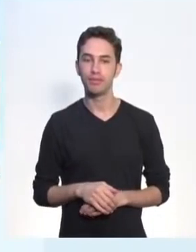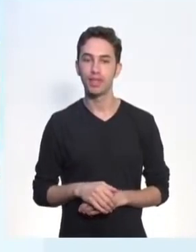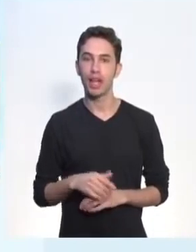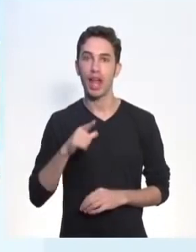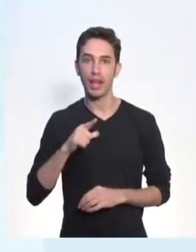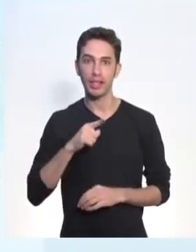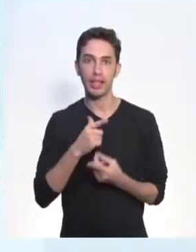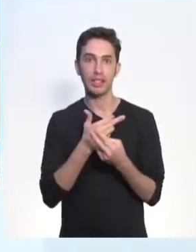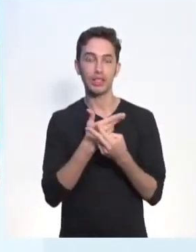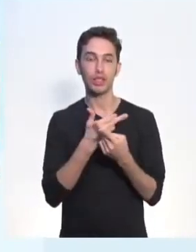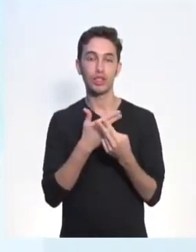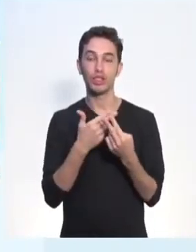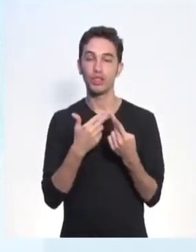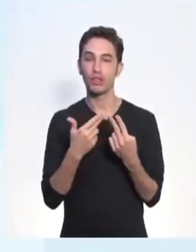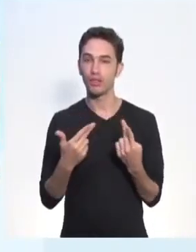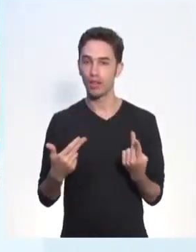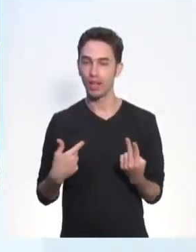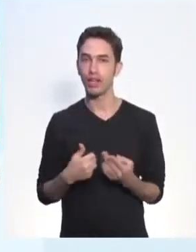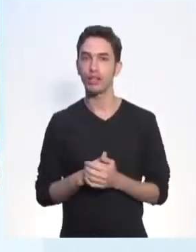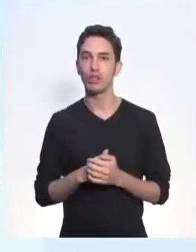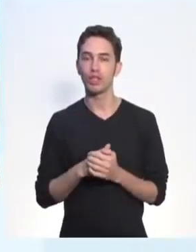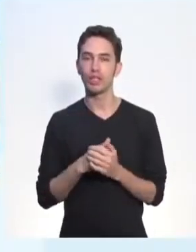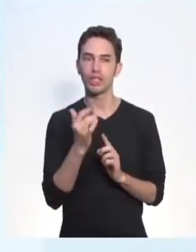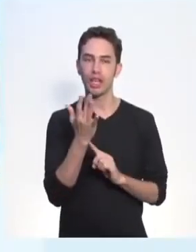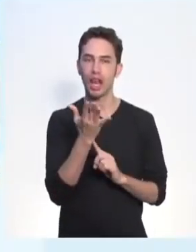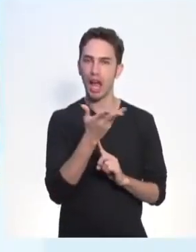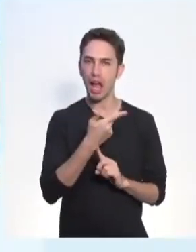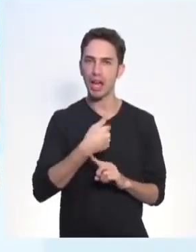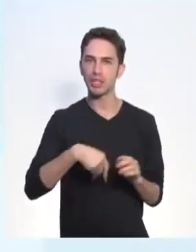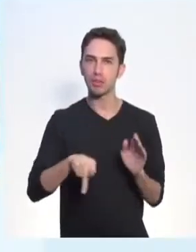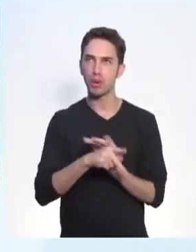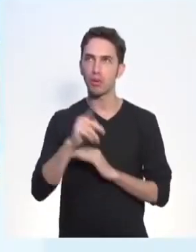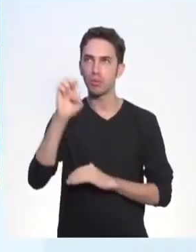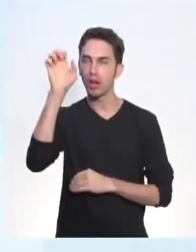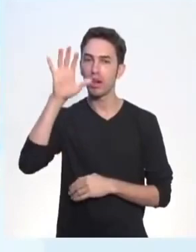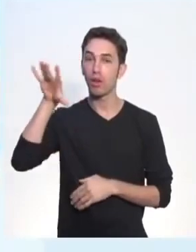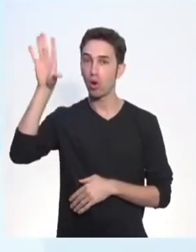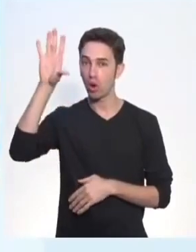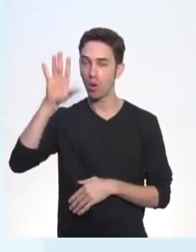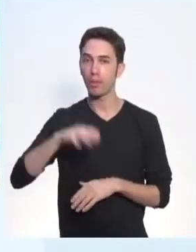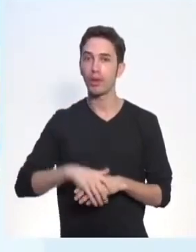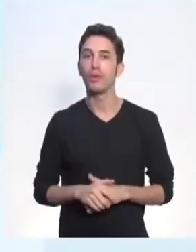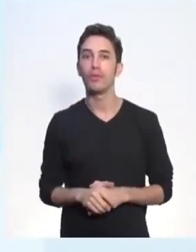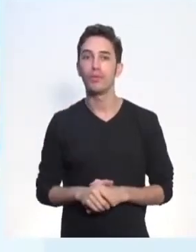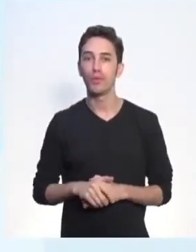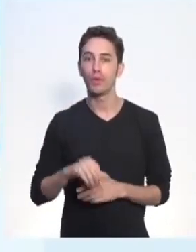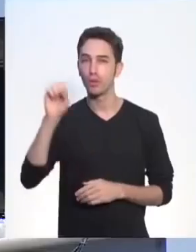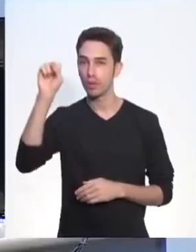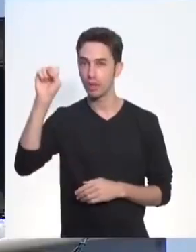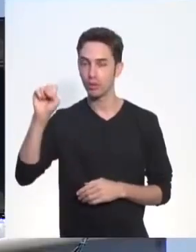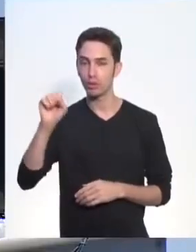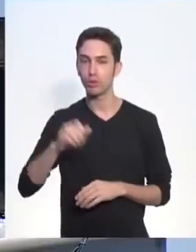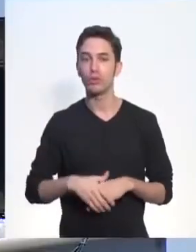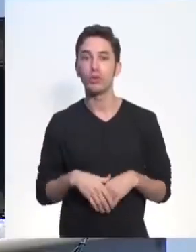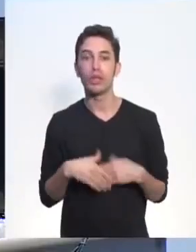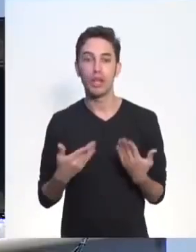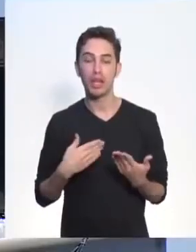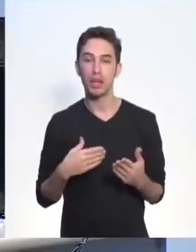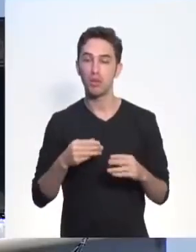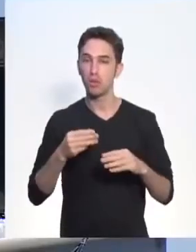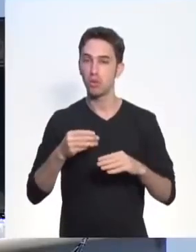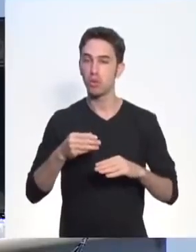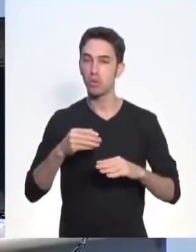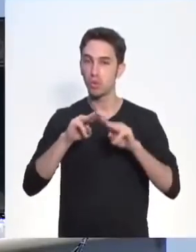reúne o mais importante acervo de arte europeia do Hemisfério Sul. É o primeiro museu moderno